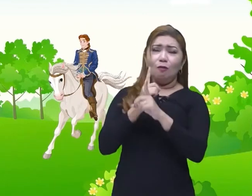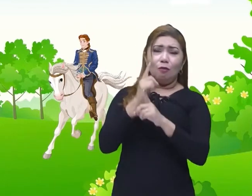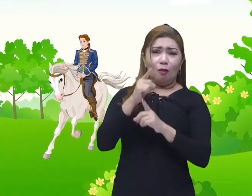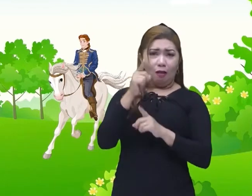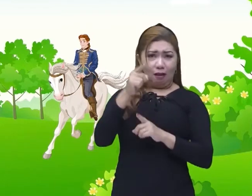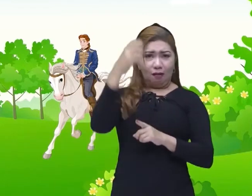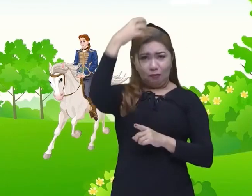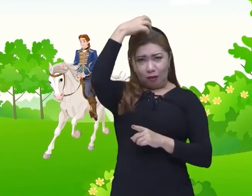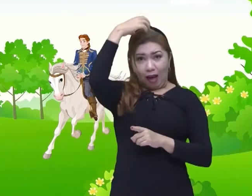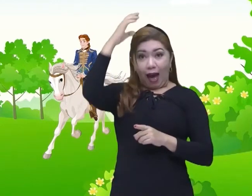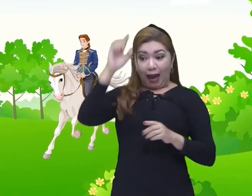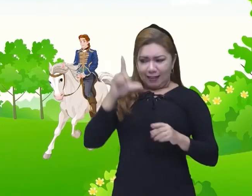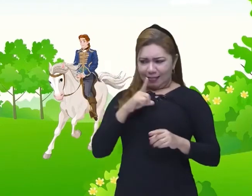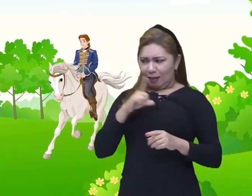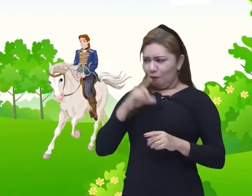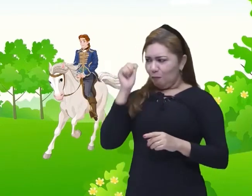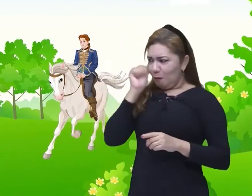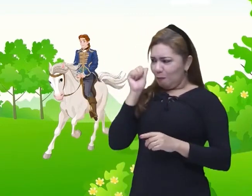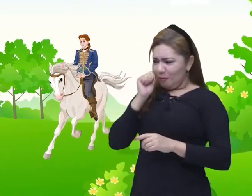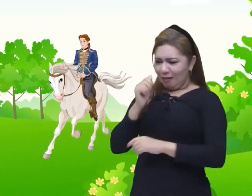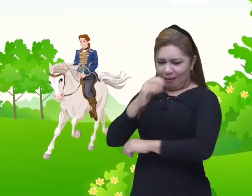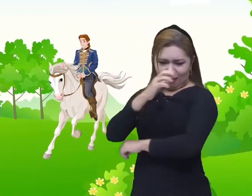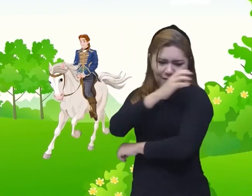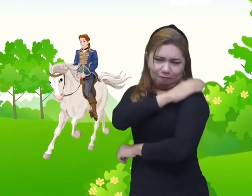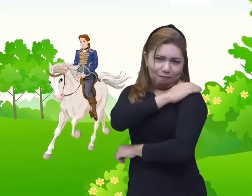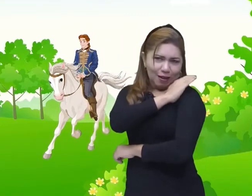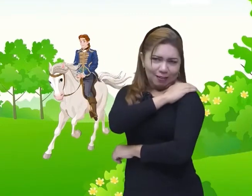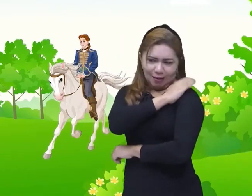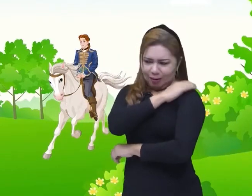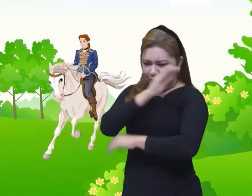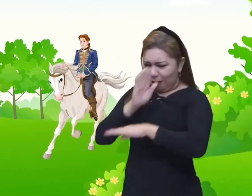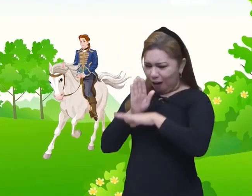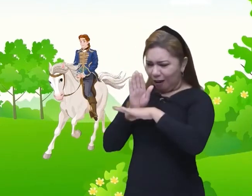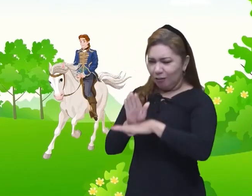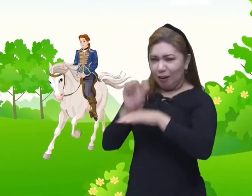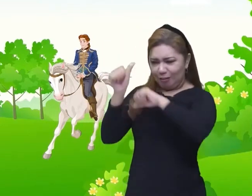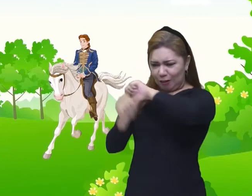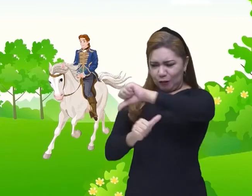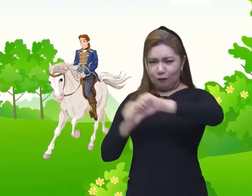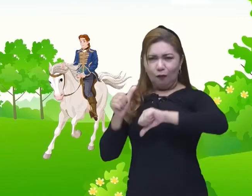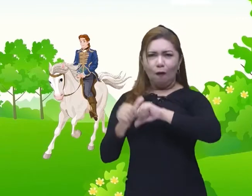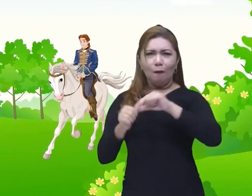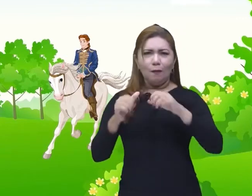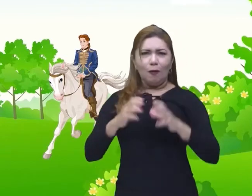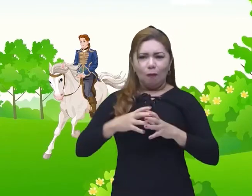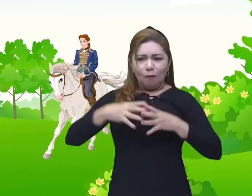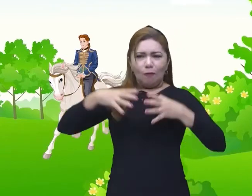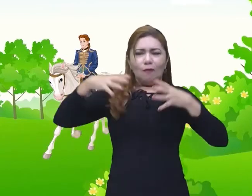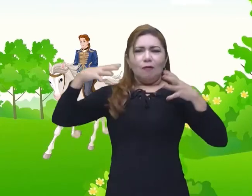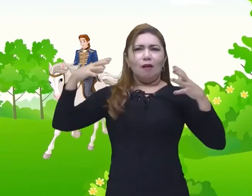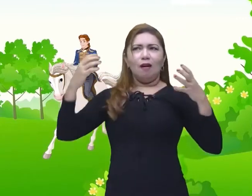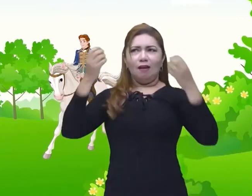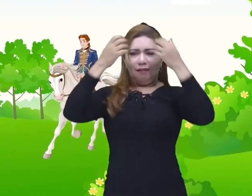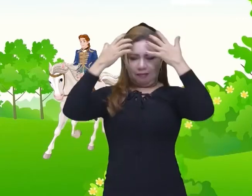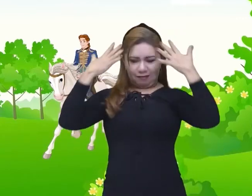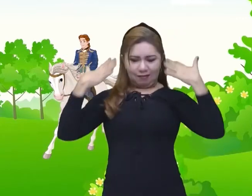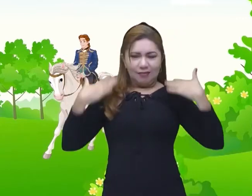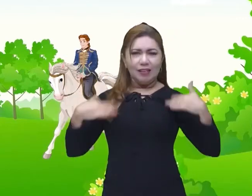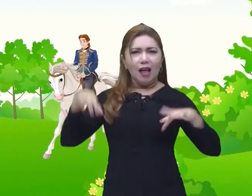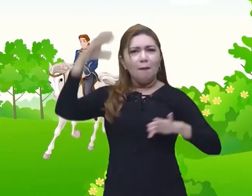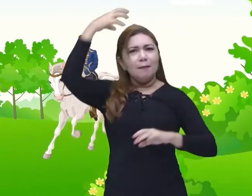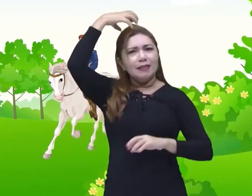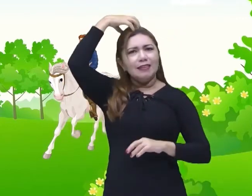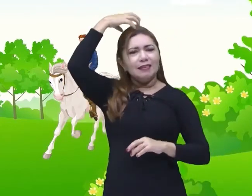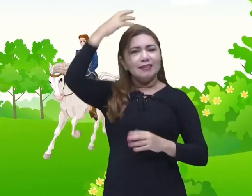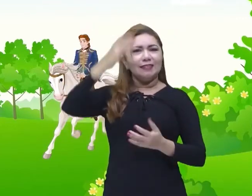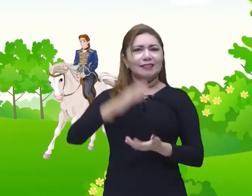fada madrinha apareceu e deu tudo para ela. Transformou o quê? Uma abóbora em carruagem, né? Mas vocês sabiam